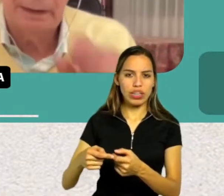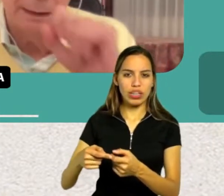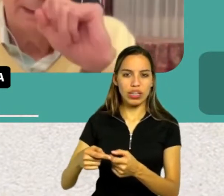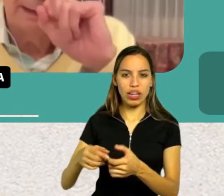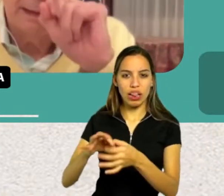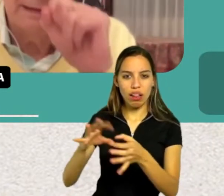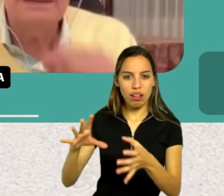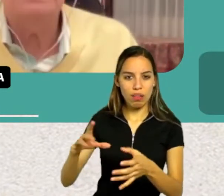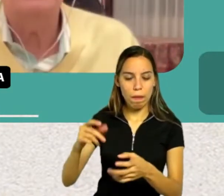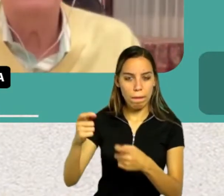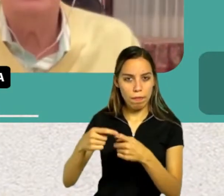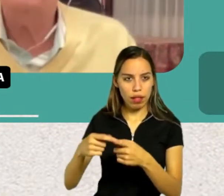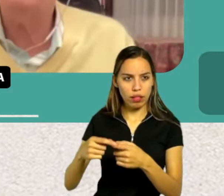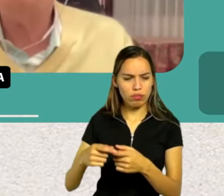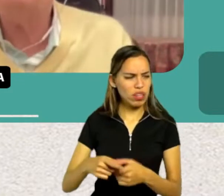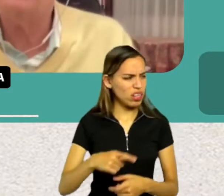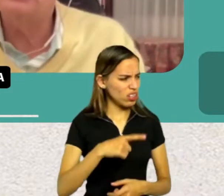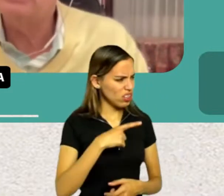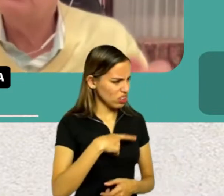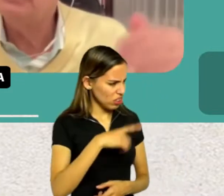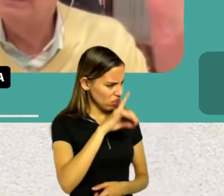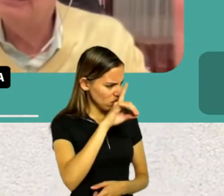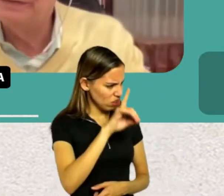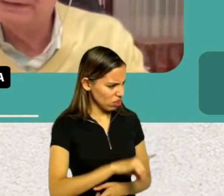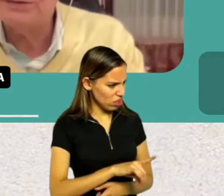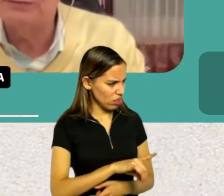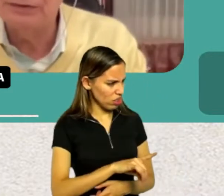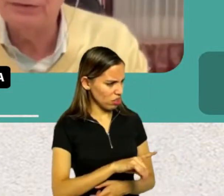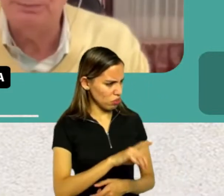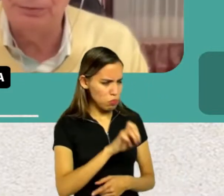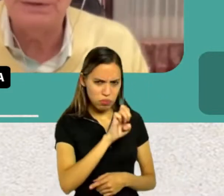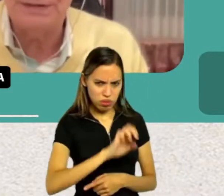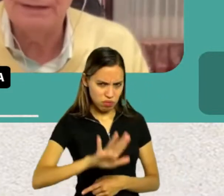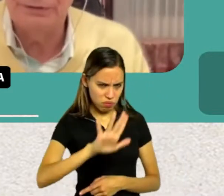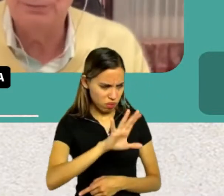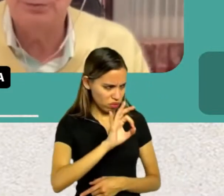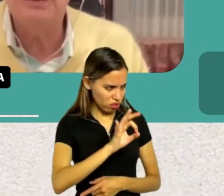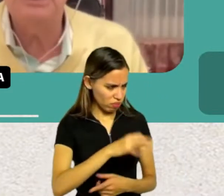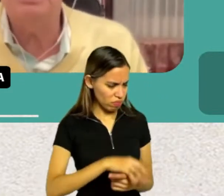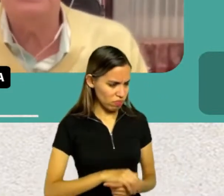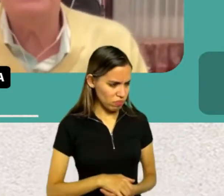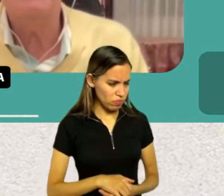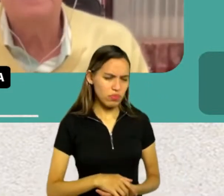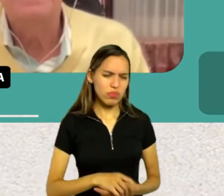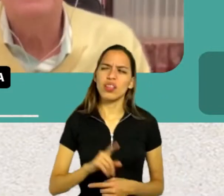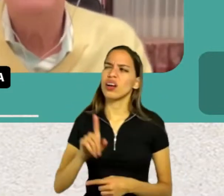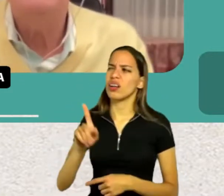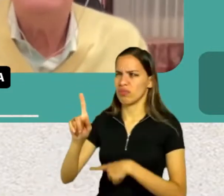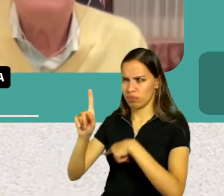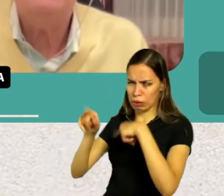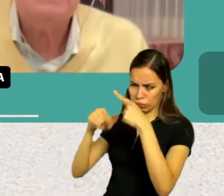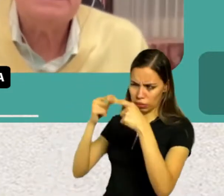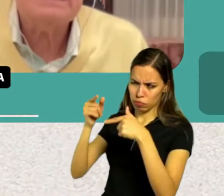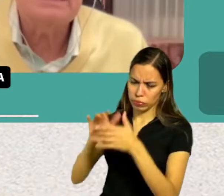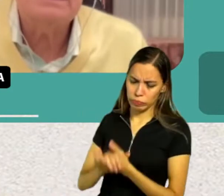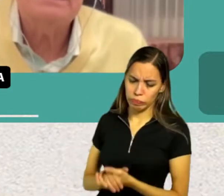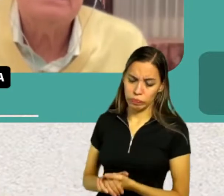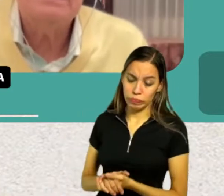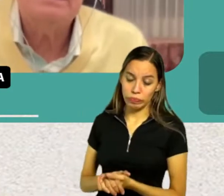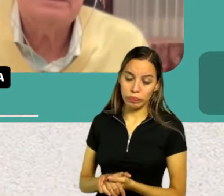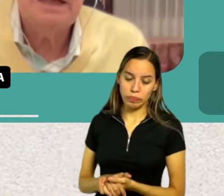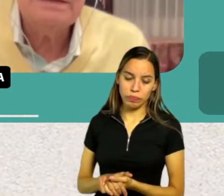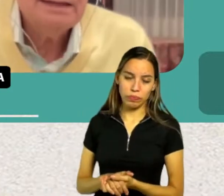previdência estadual, né? Isso aí já foi um avanço, veio depois, né? Veio um pouco depois. Acontece